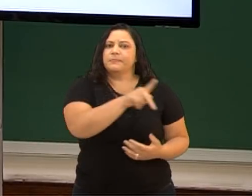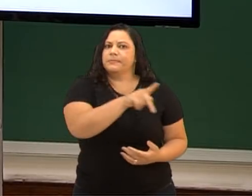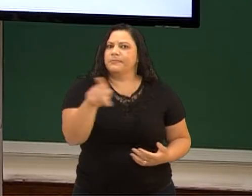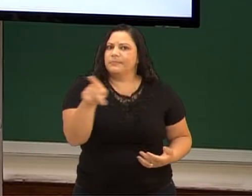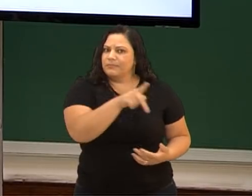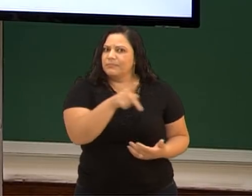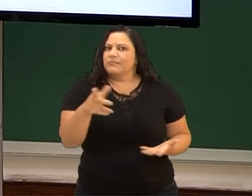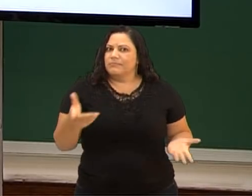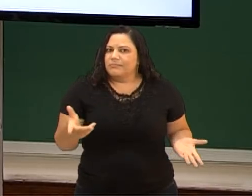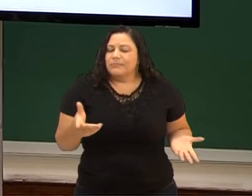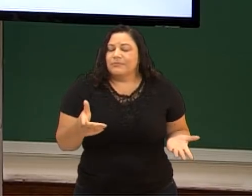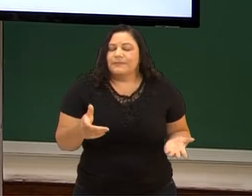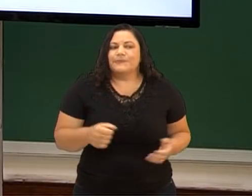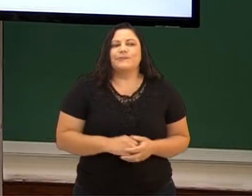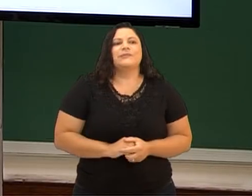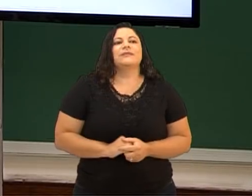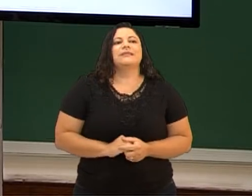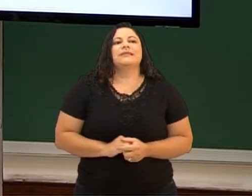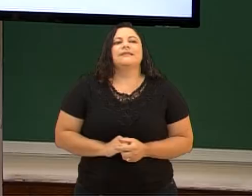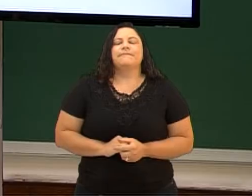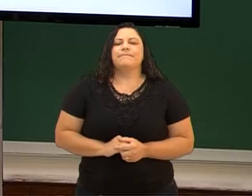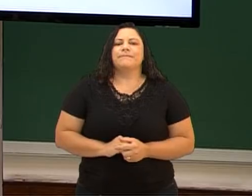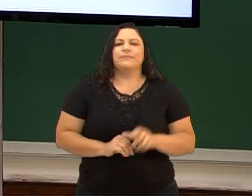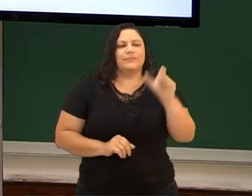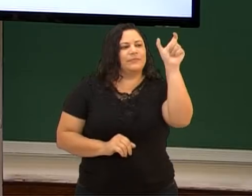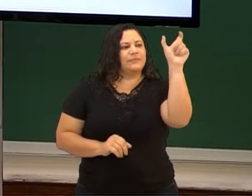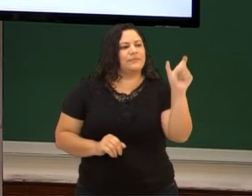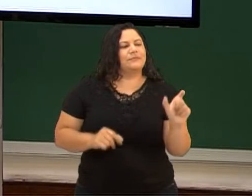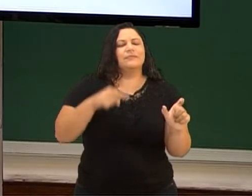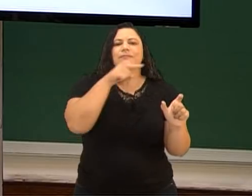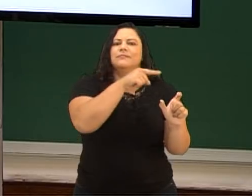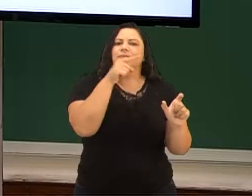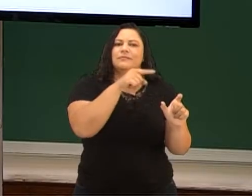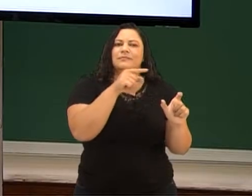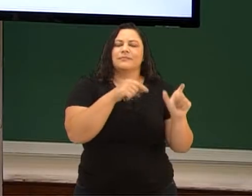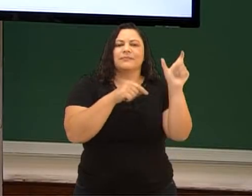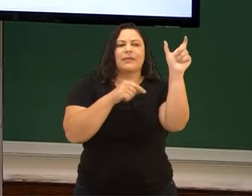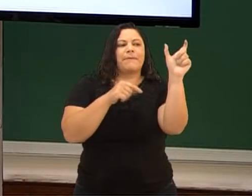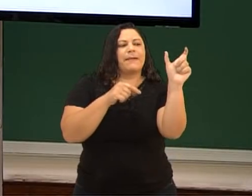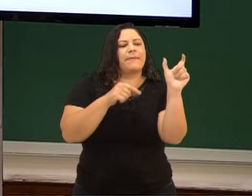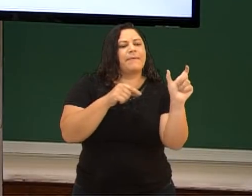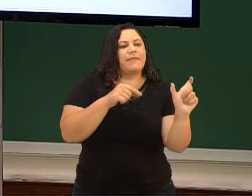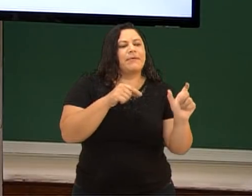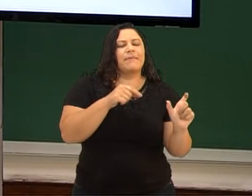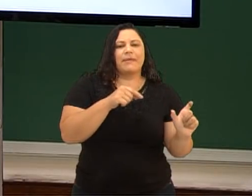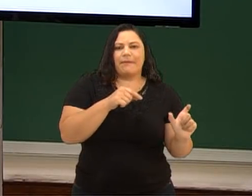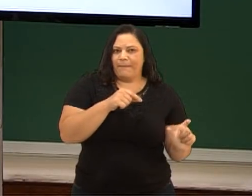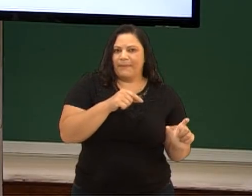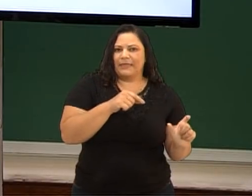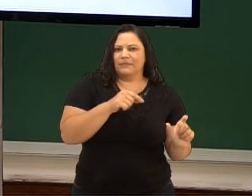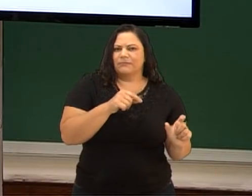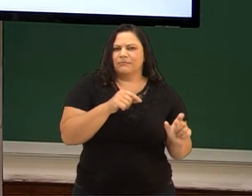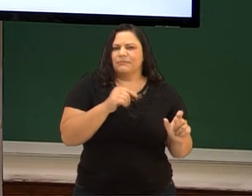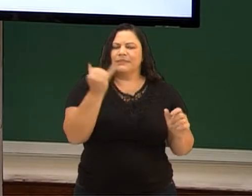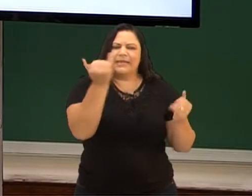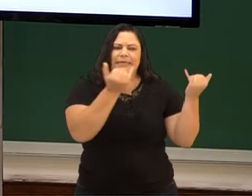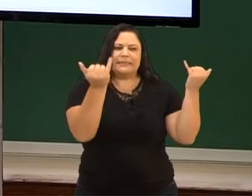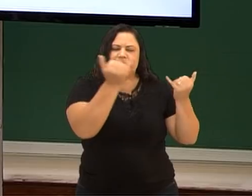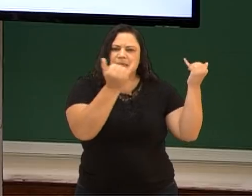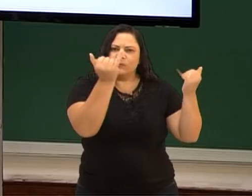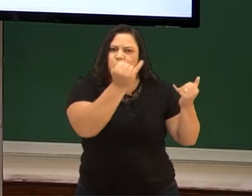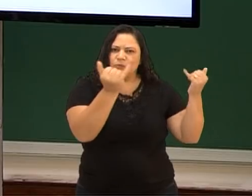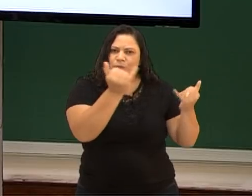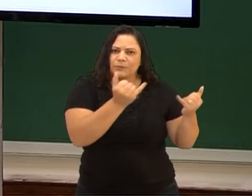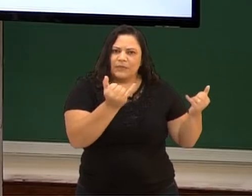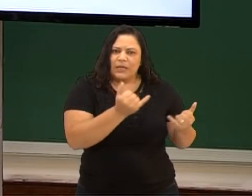os alunos do 6º ano. E também tem aqui do ladinho essas informações que chama-se legenda, certo? Por que legenda, professora? Porque